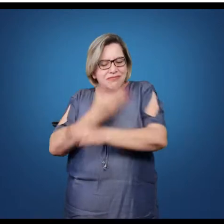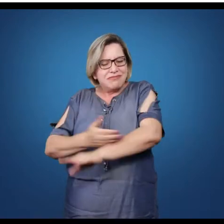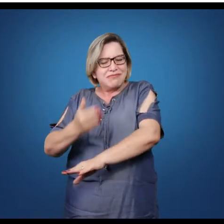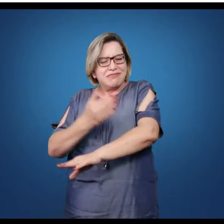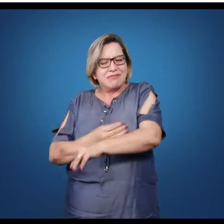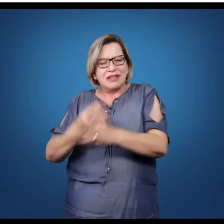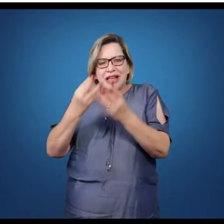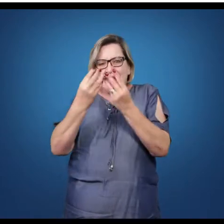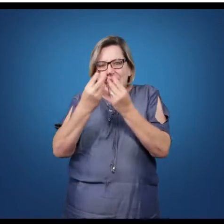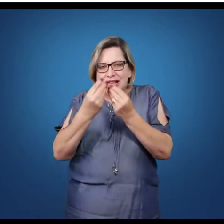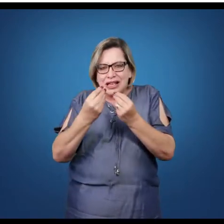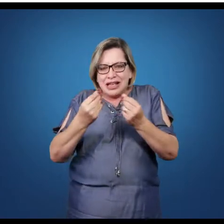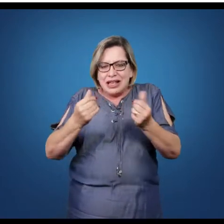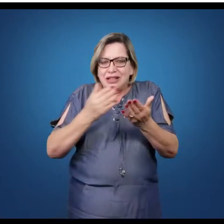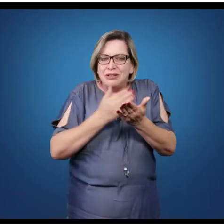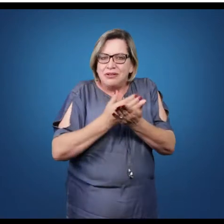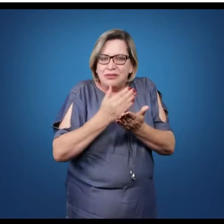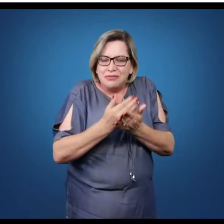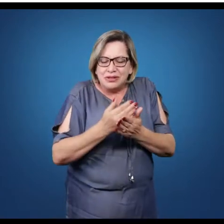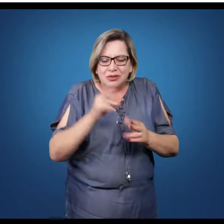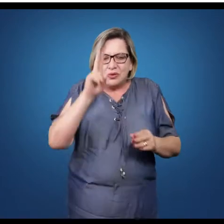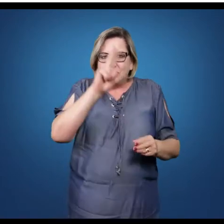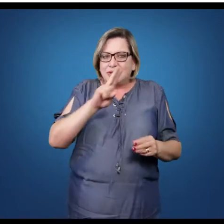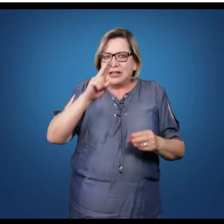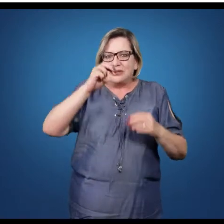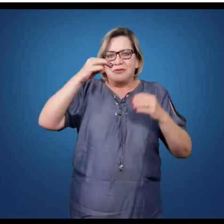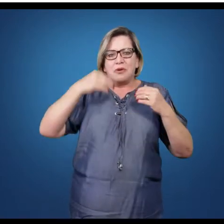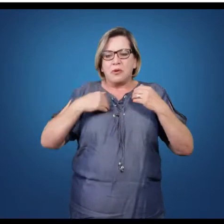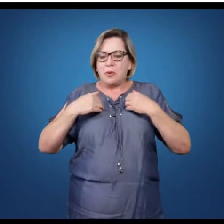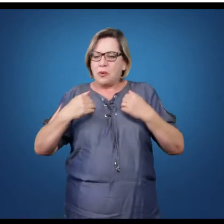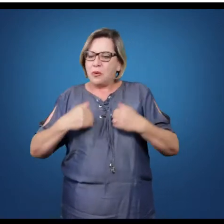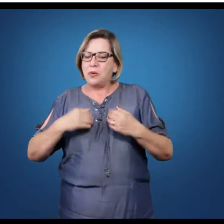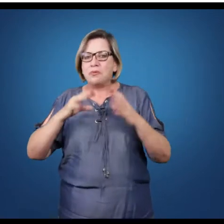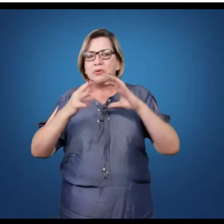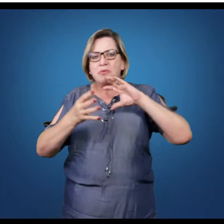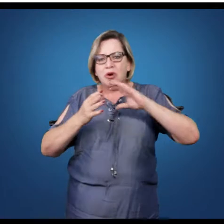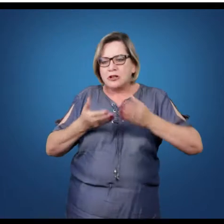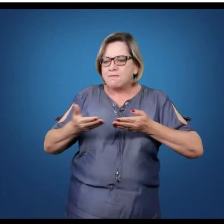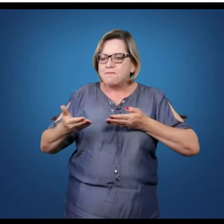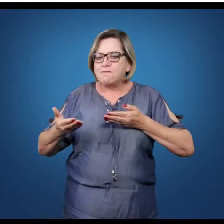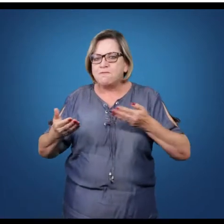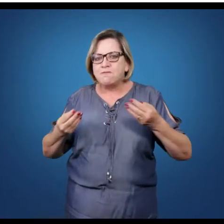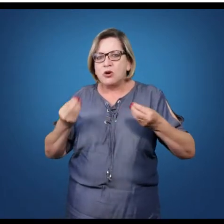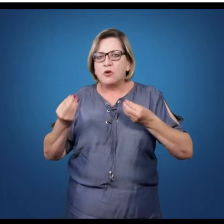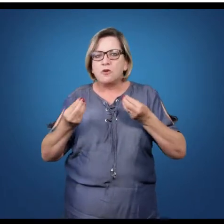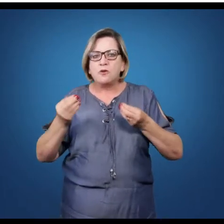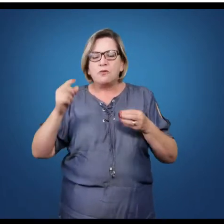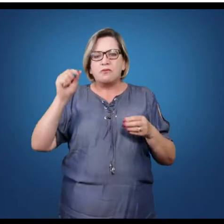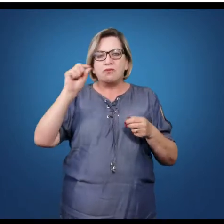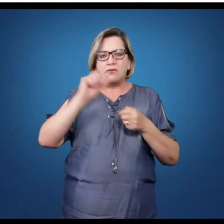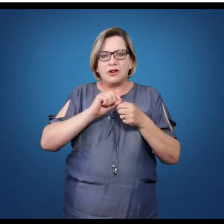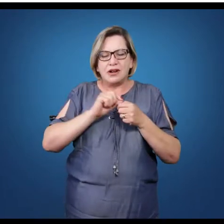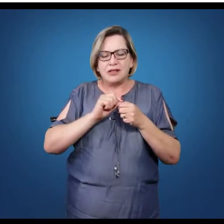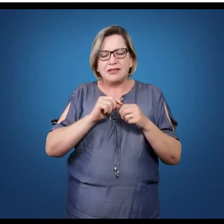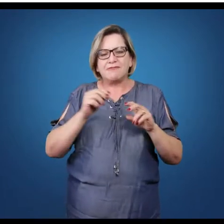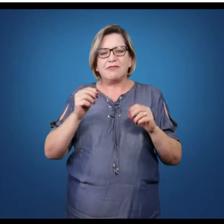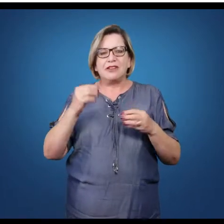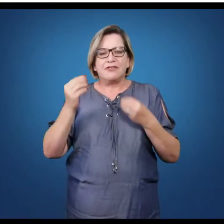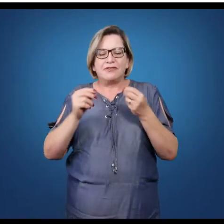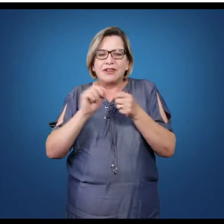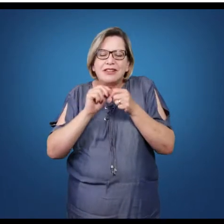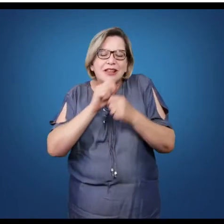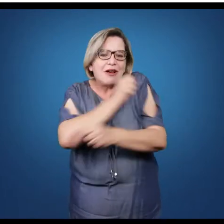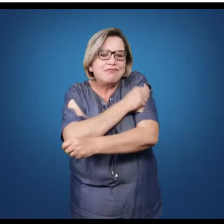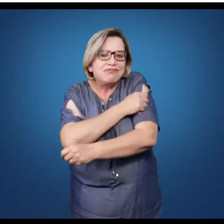né, desde o início, com o manejo de corpo, manejo de bola, e promovendo com que esse aluno vivencie